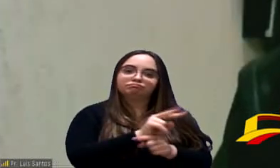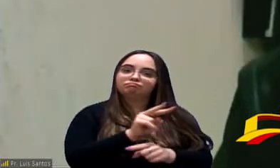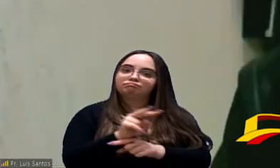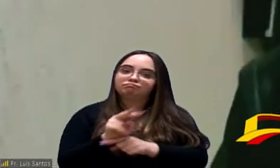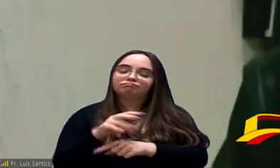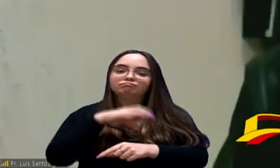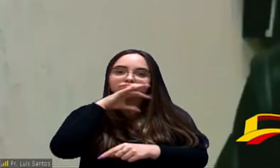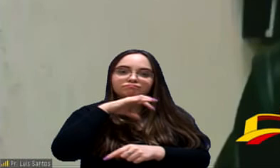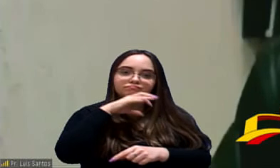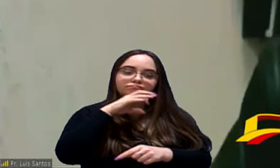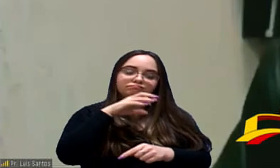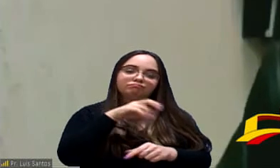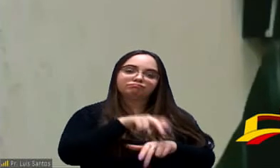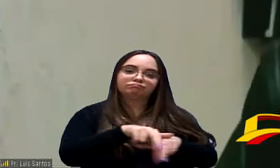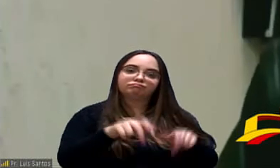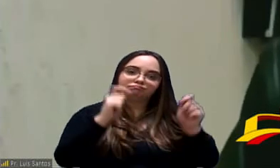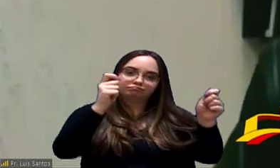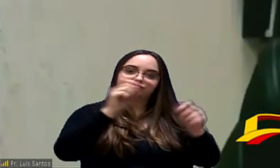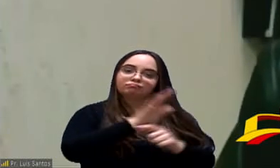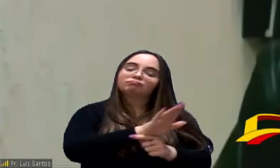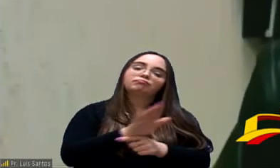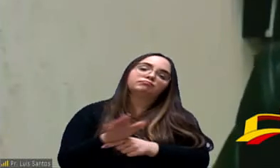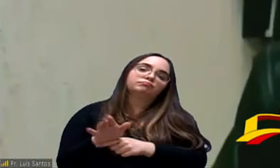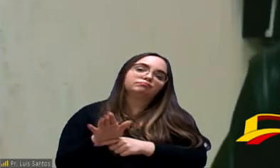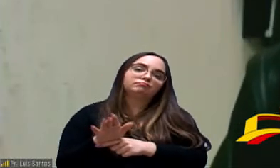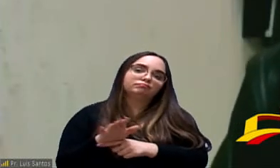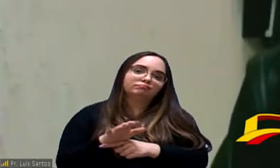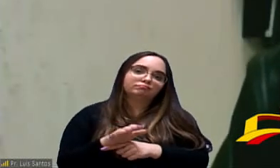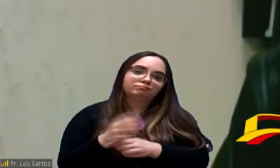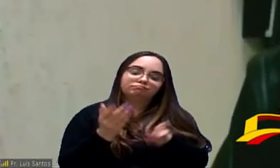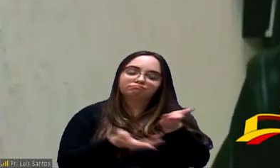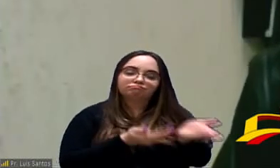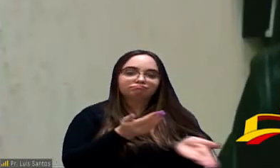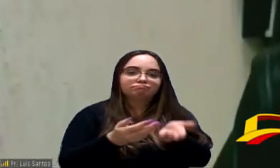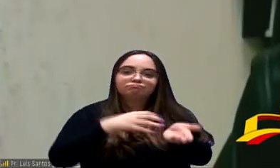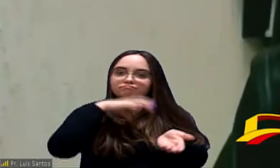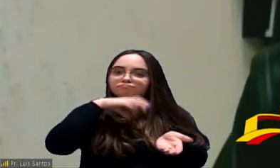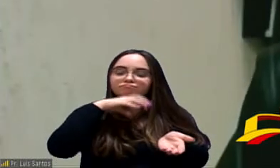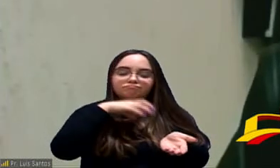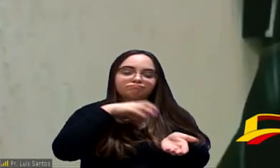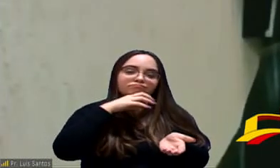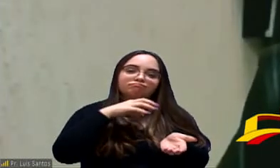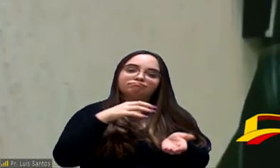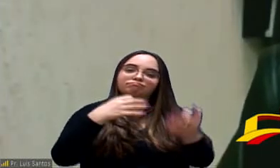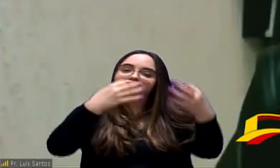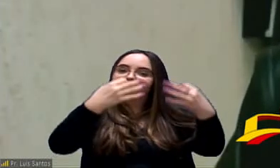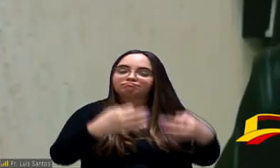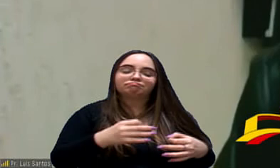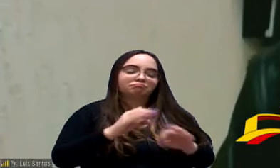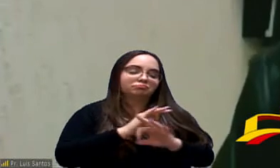ativista e cuidadora de forma exemplar nessa área